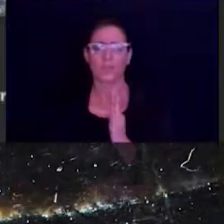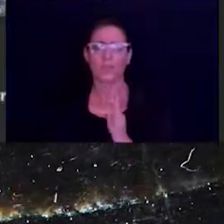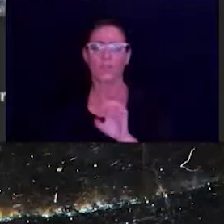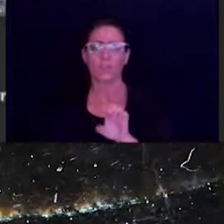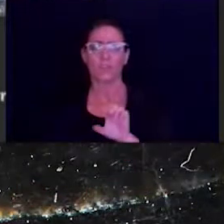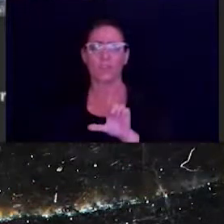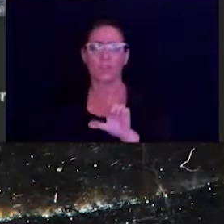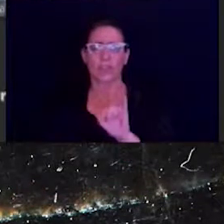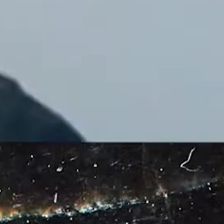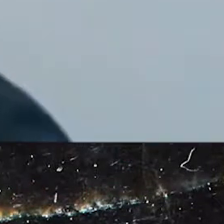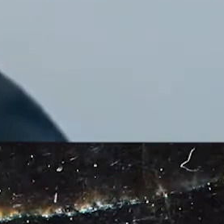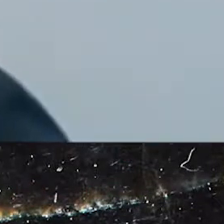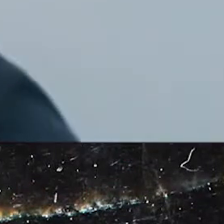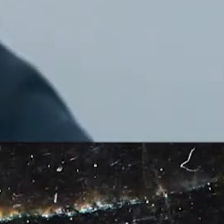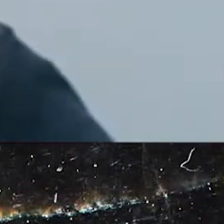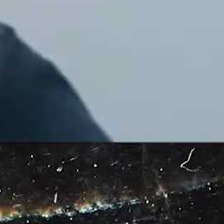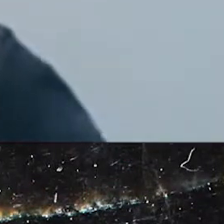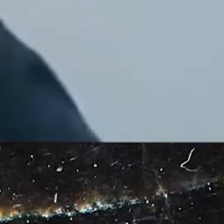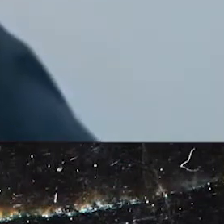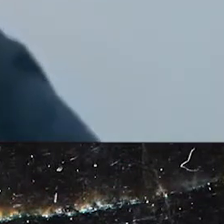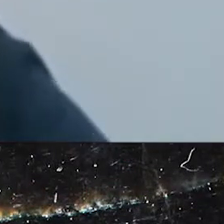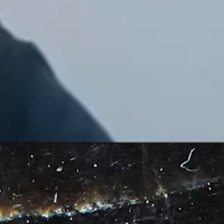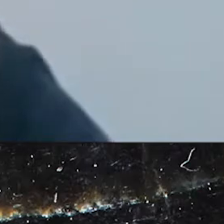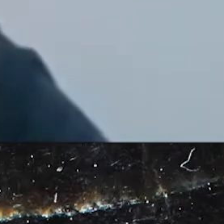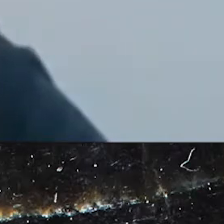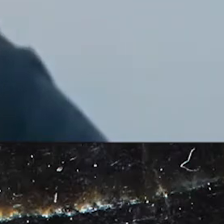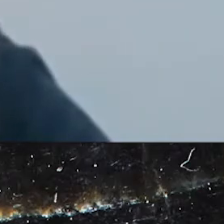Palomo de Bessaites para fazer o juramento.